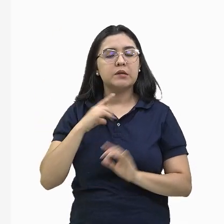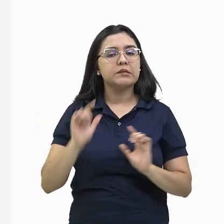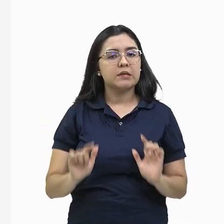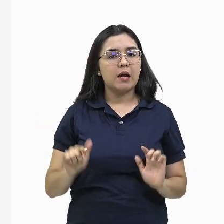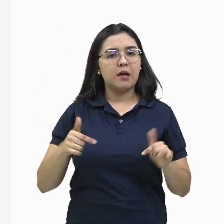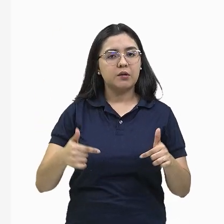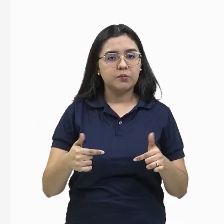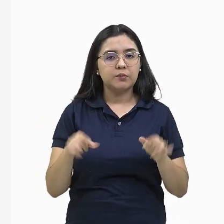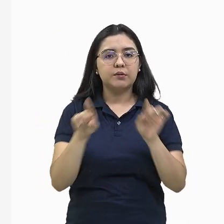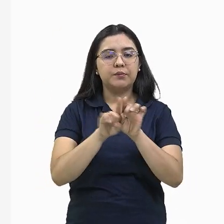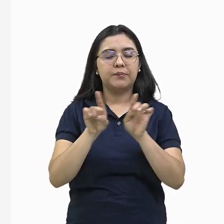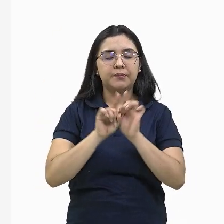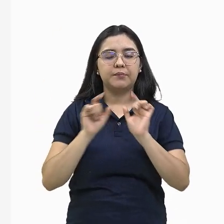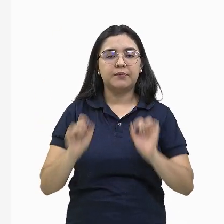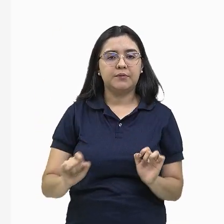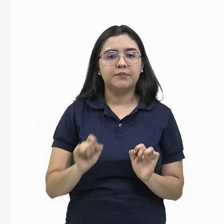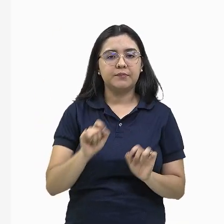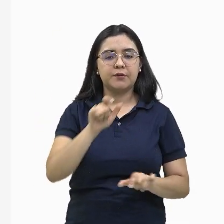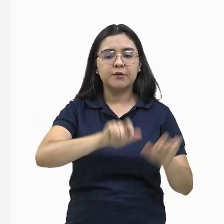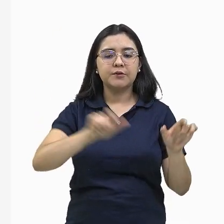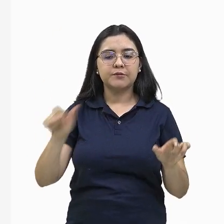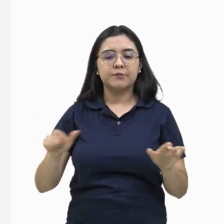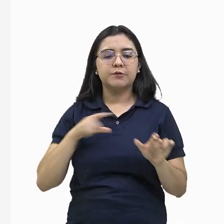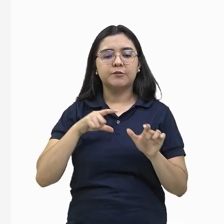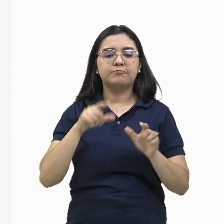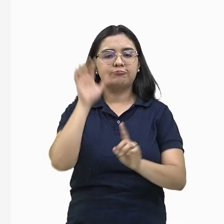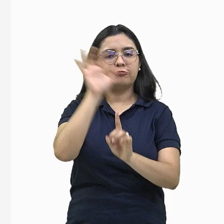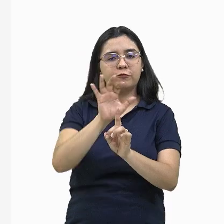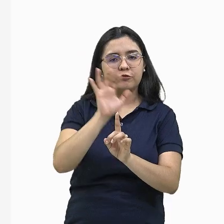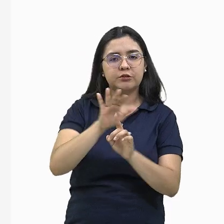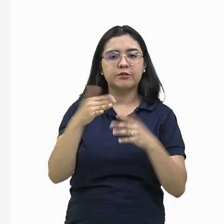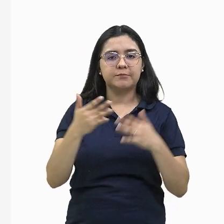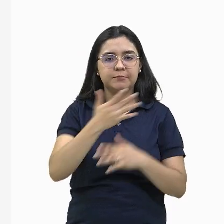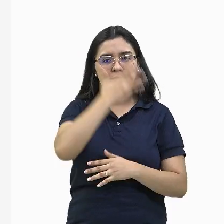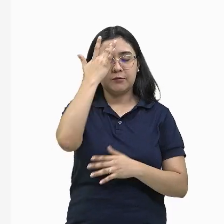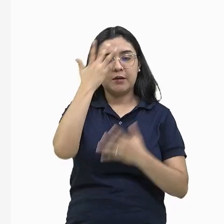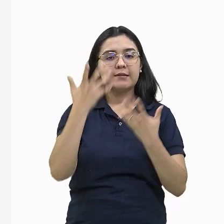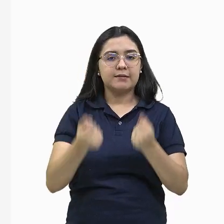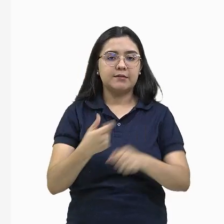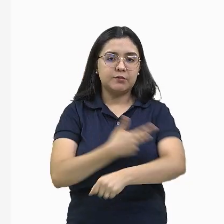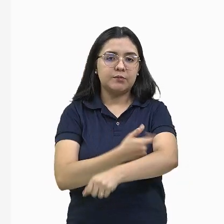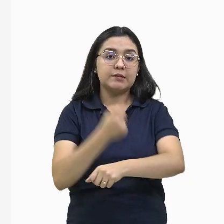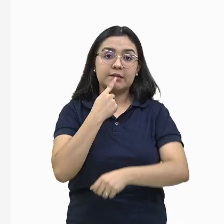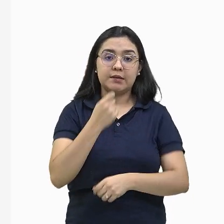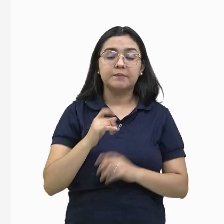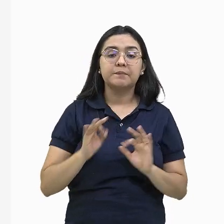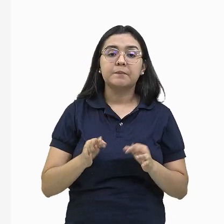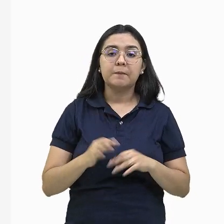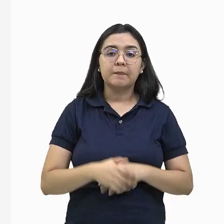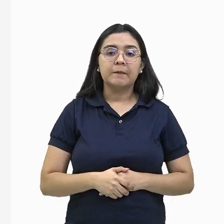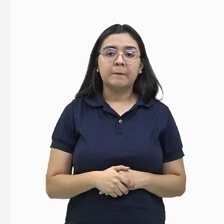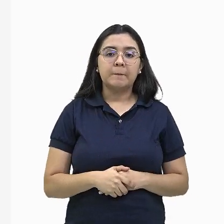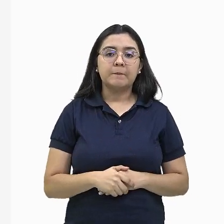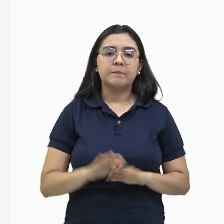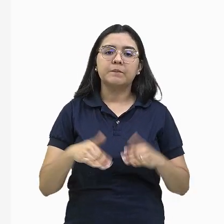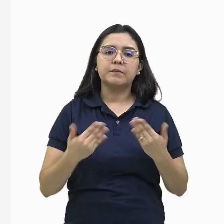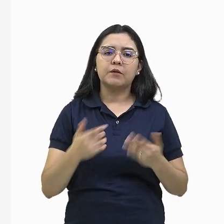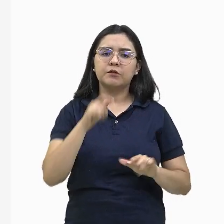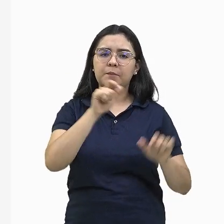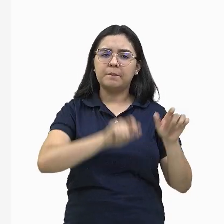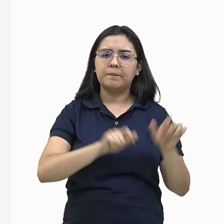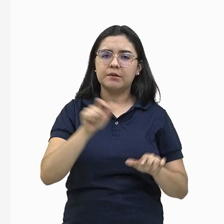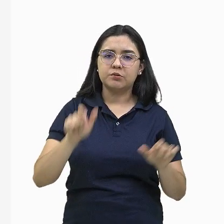ato e fazer com que as pessoas doem sangue. E quando falamos em